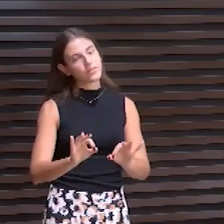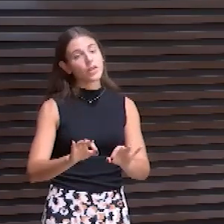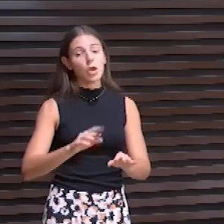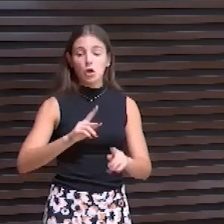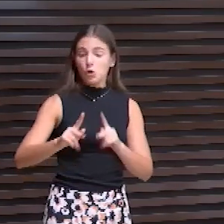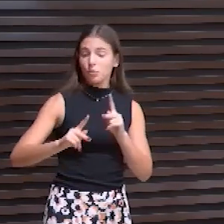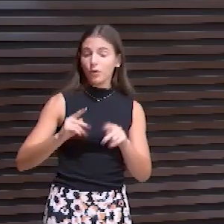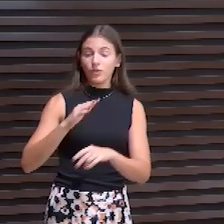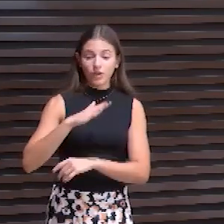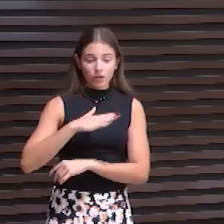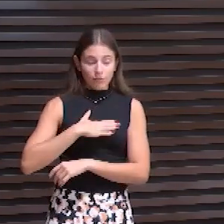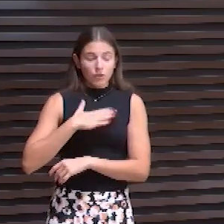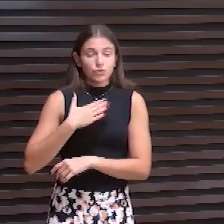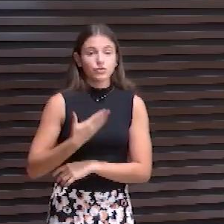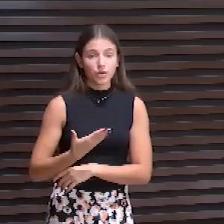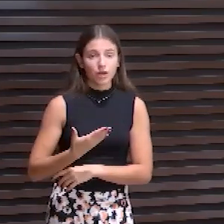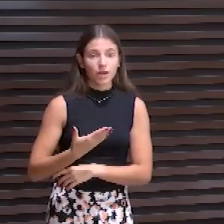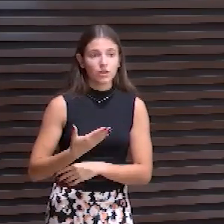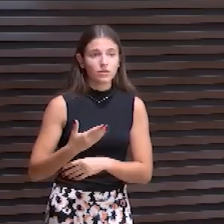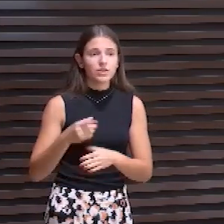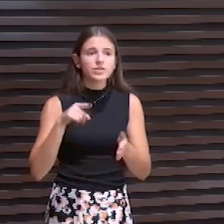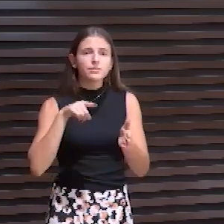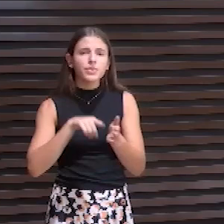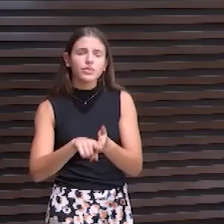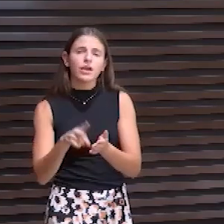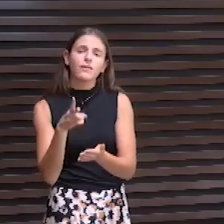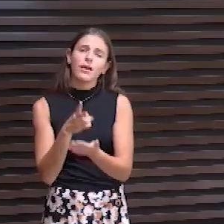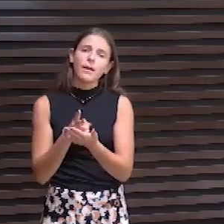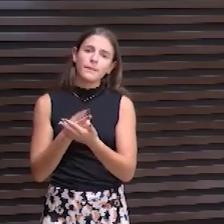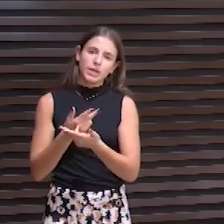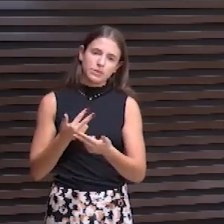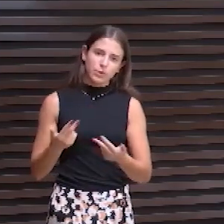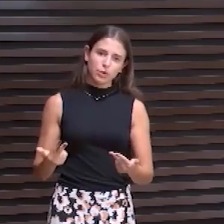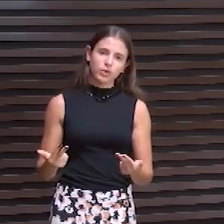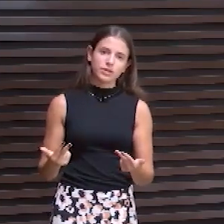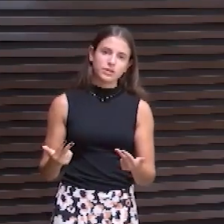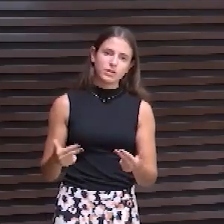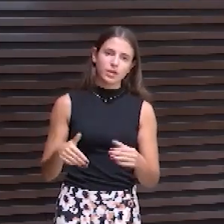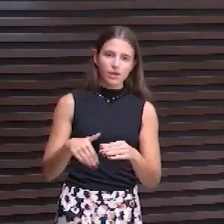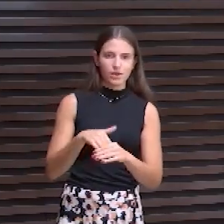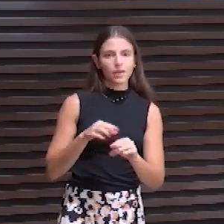e escandalizados. E eles perguntaram a mesma coisa no relato de Marcos.